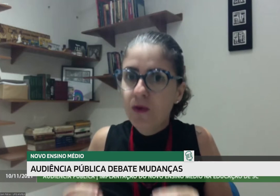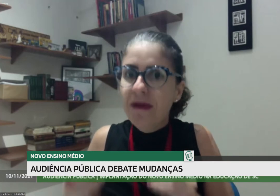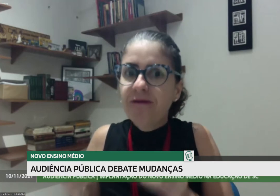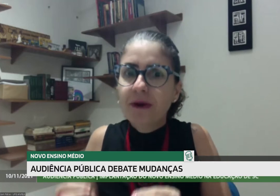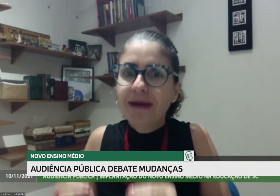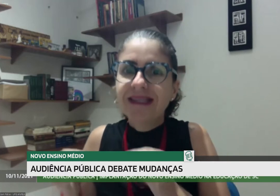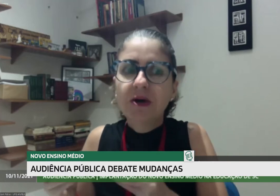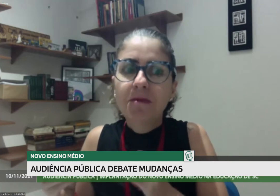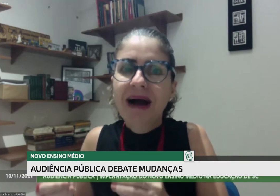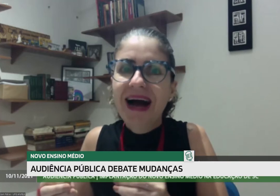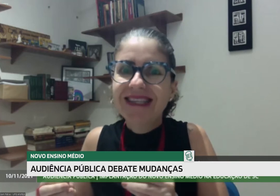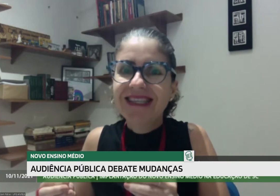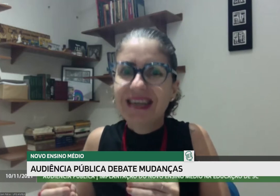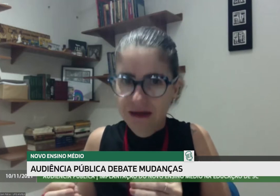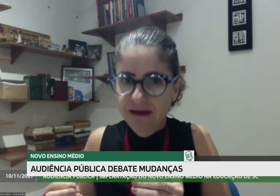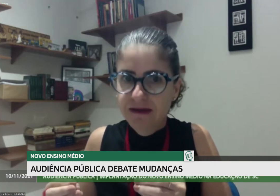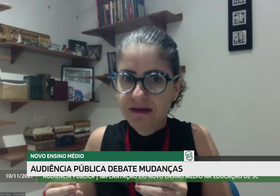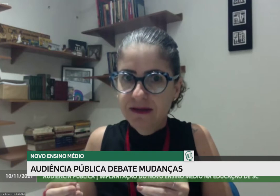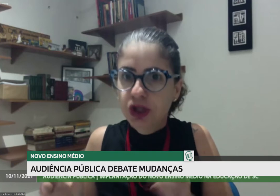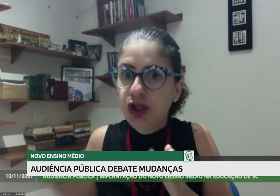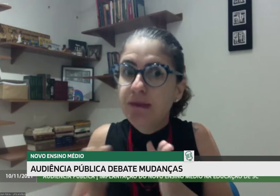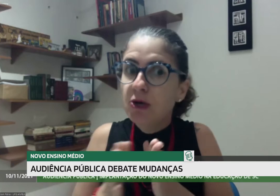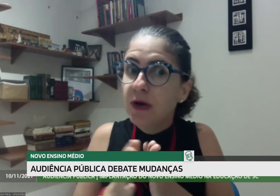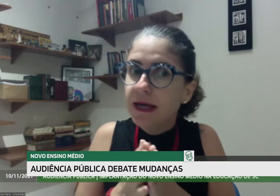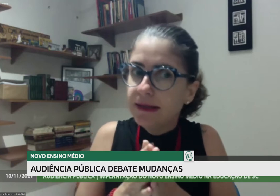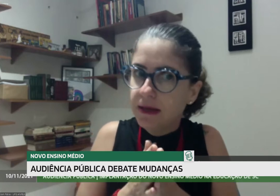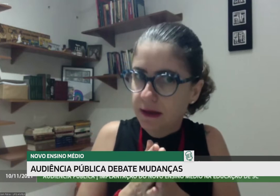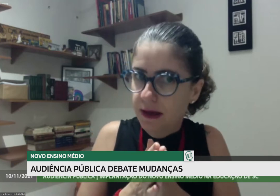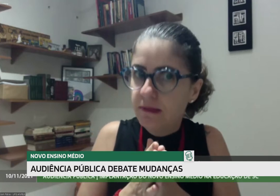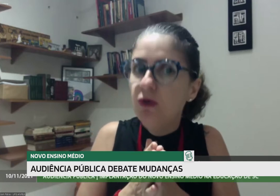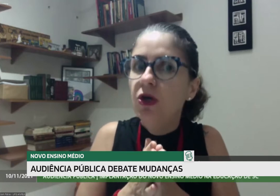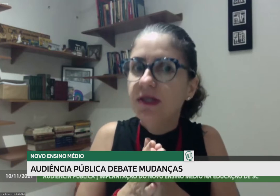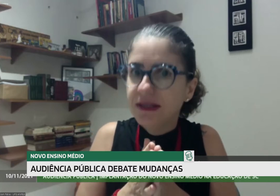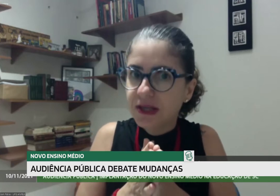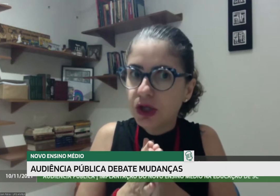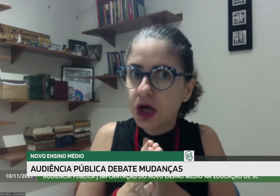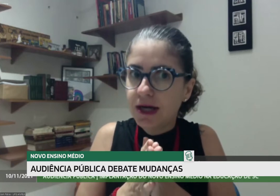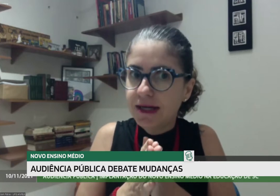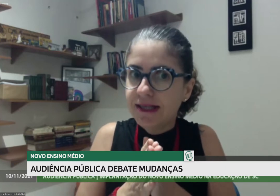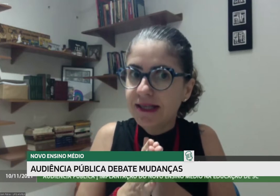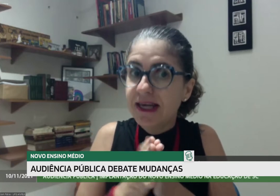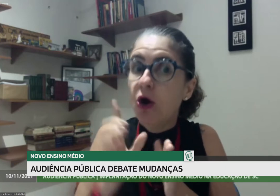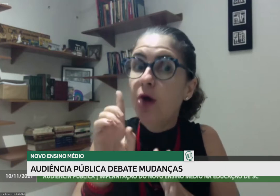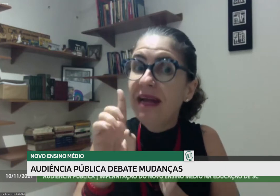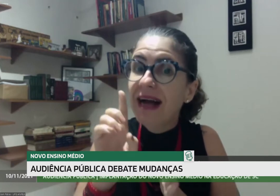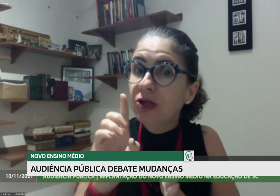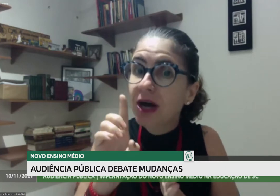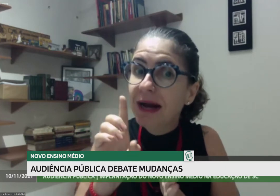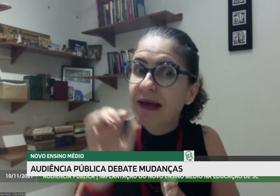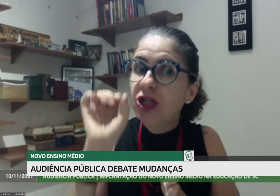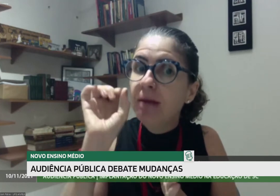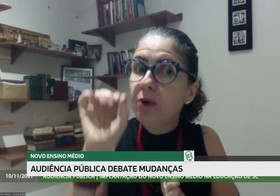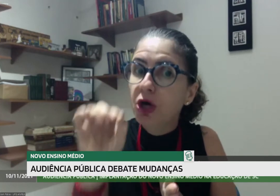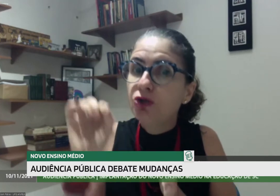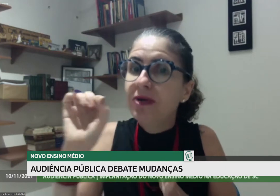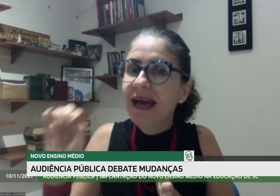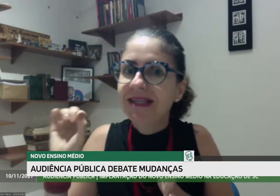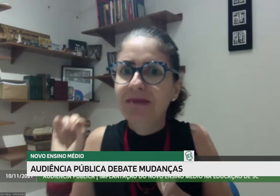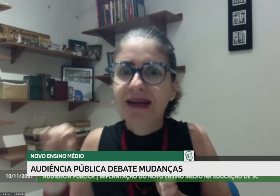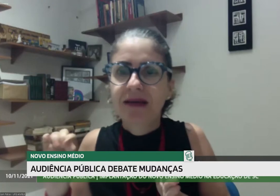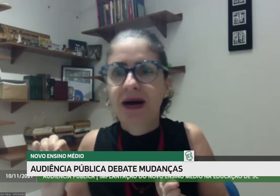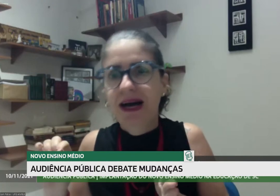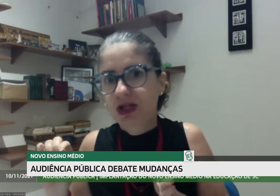uma formação básica diminuída a 1.800 horas, obrigatoriamente a